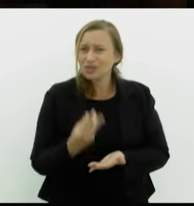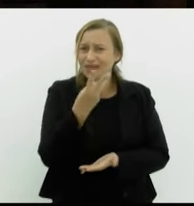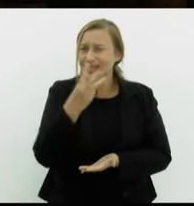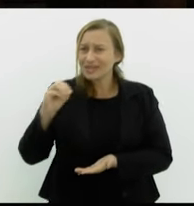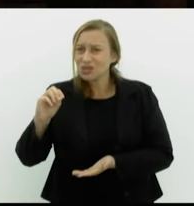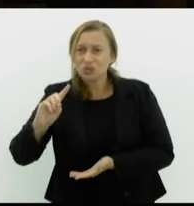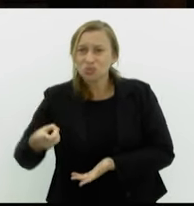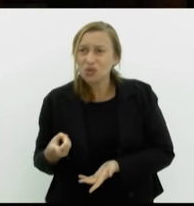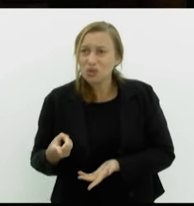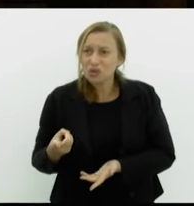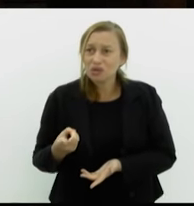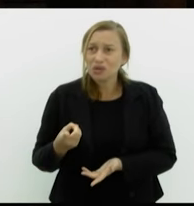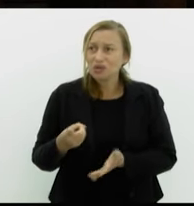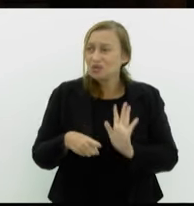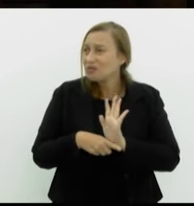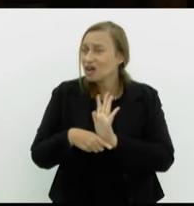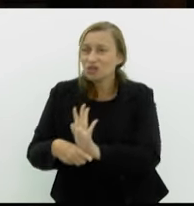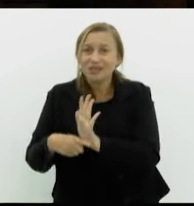ser suficiente